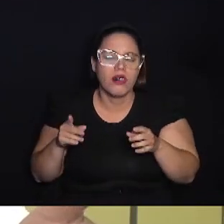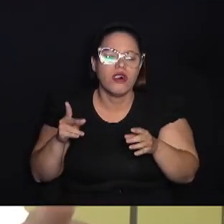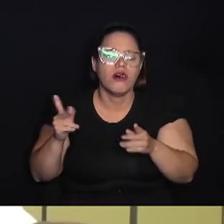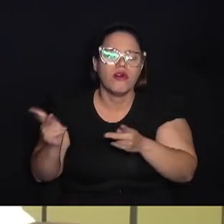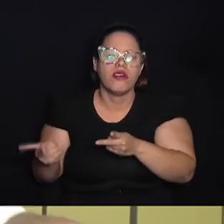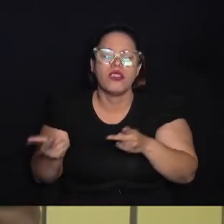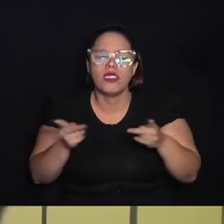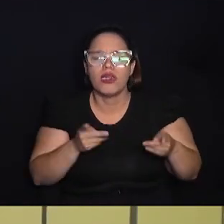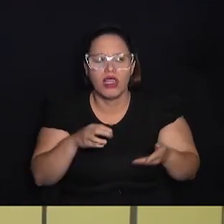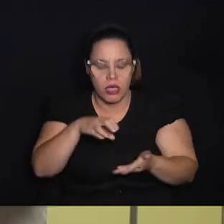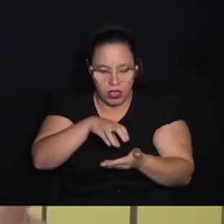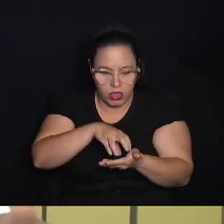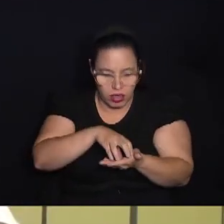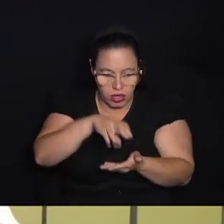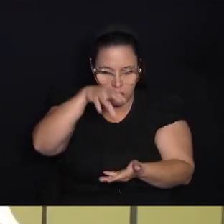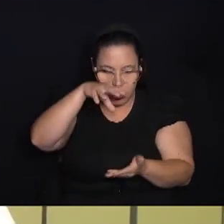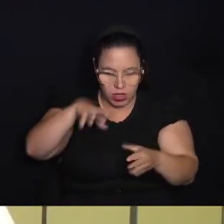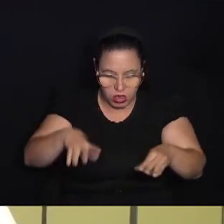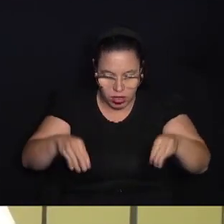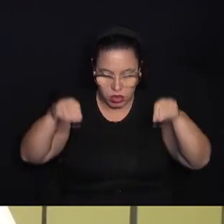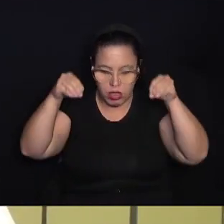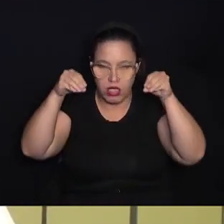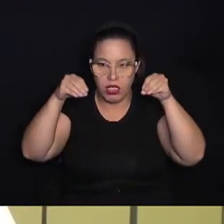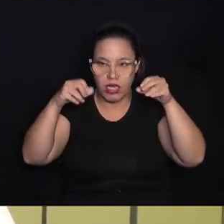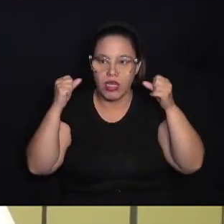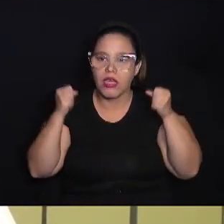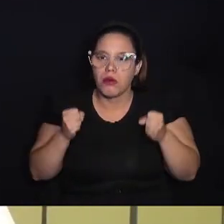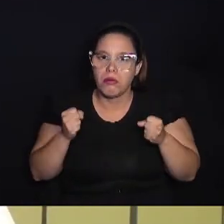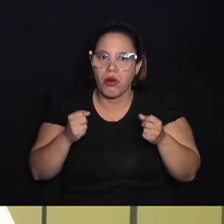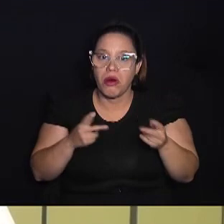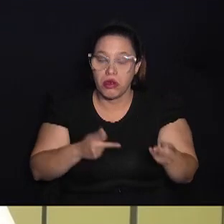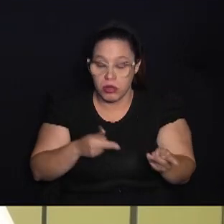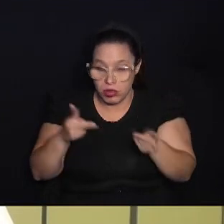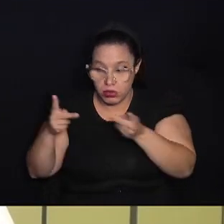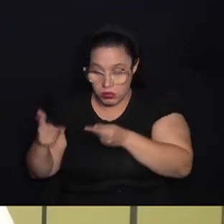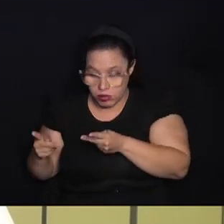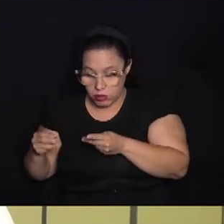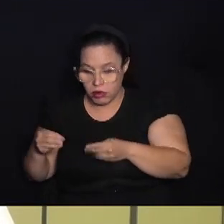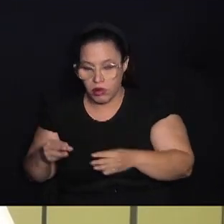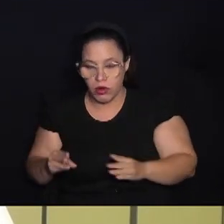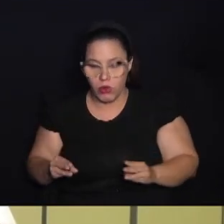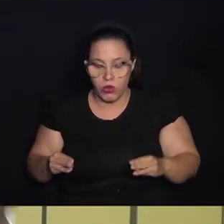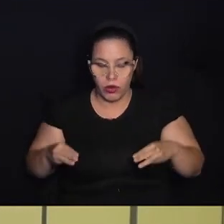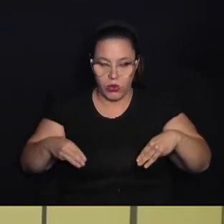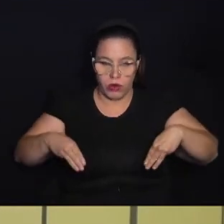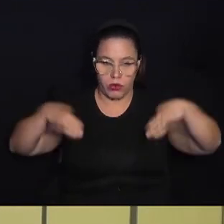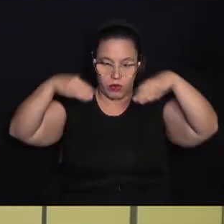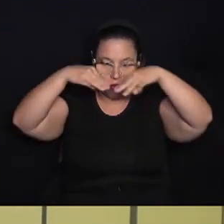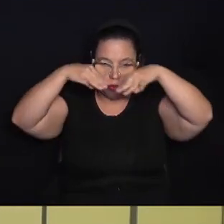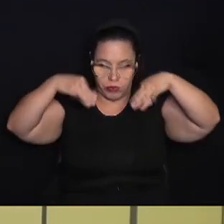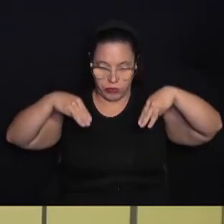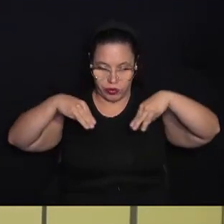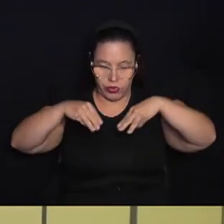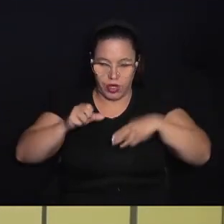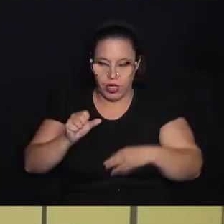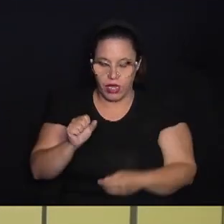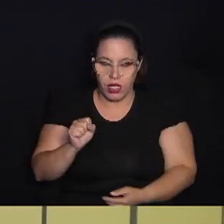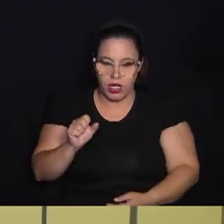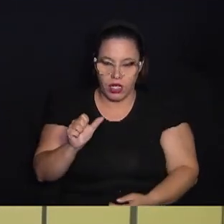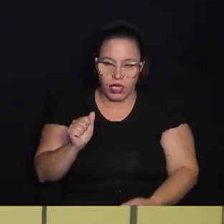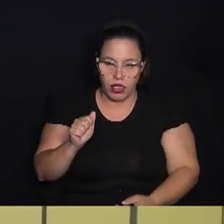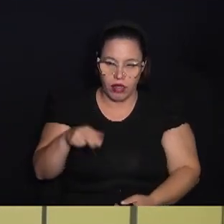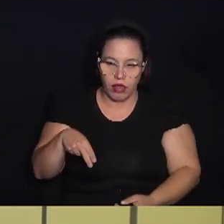Castel e algumas nem sabem que pode ser visitado que há Esse museu da sanasa então a gente procurou fazer